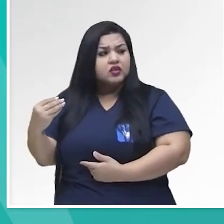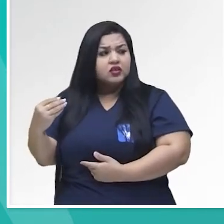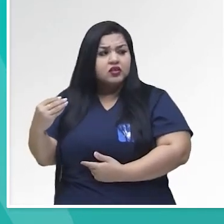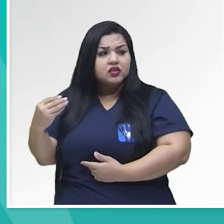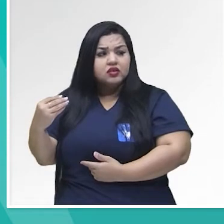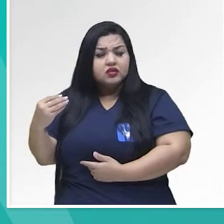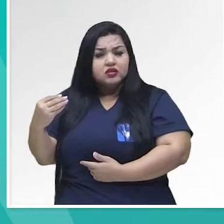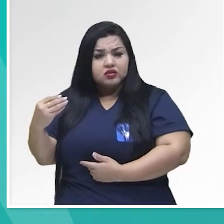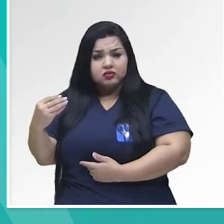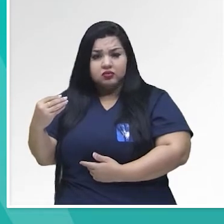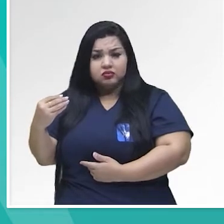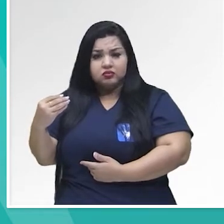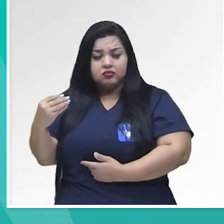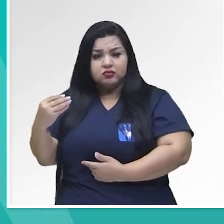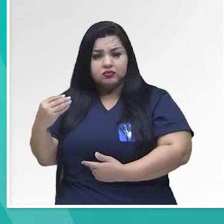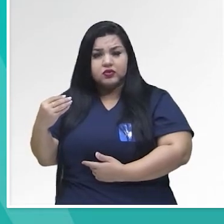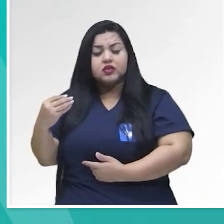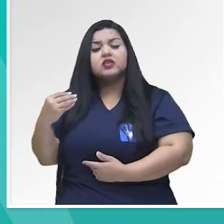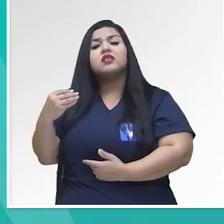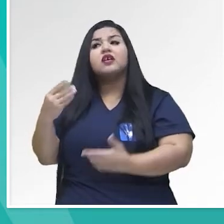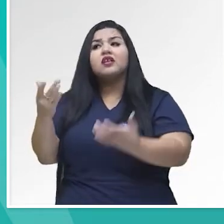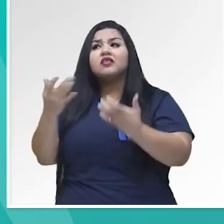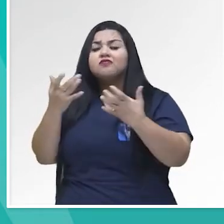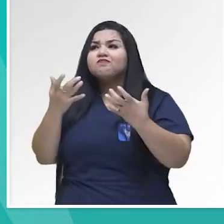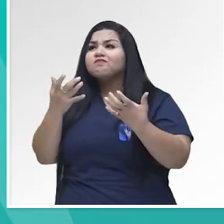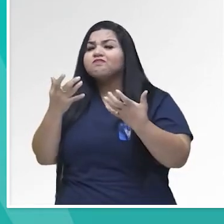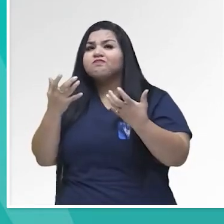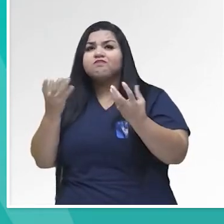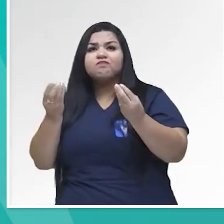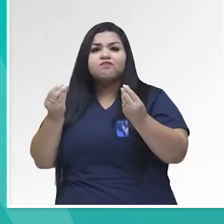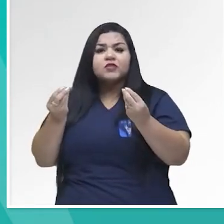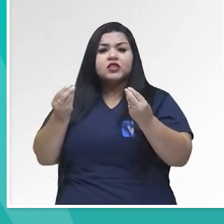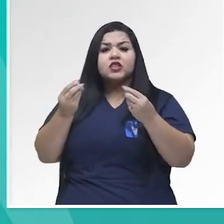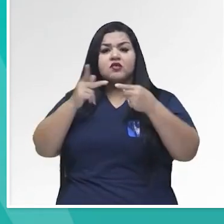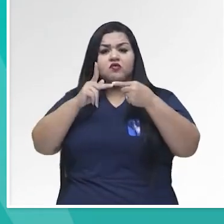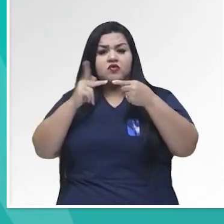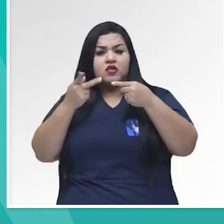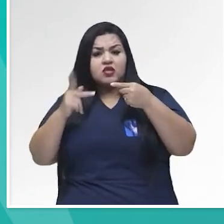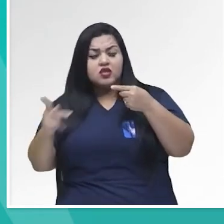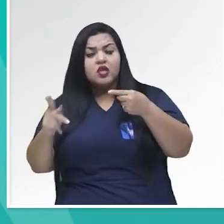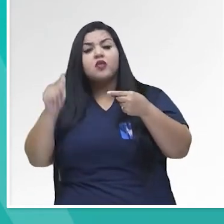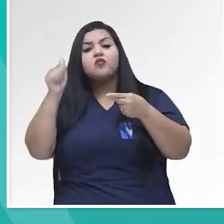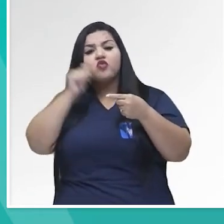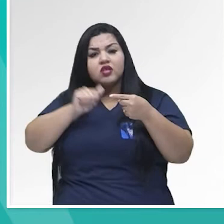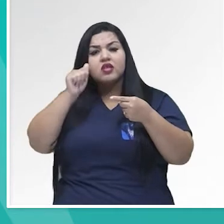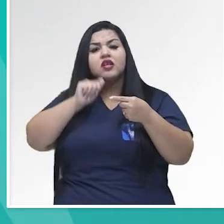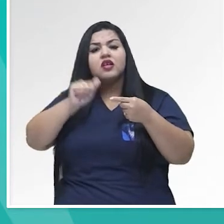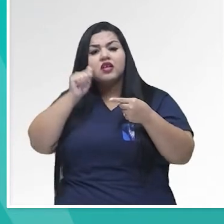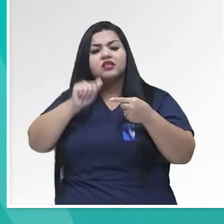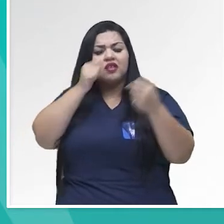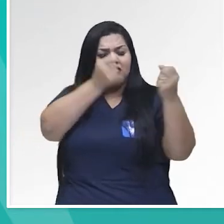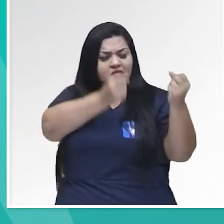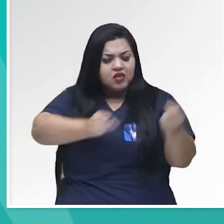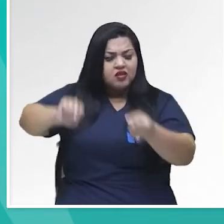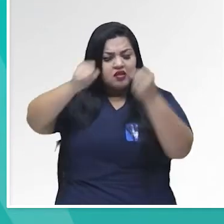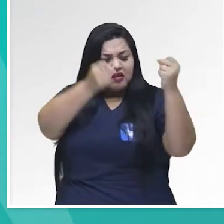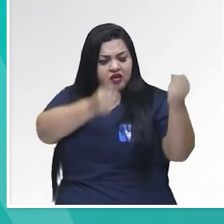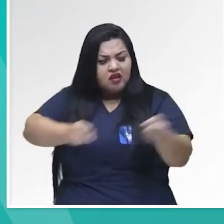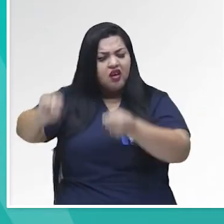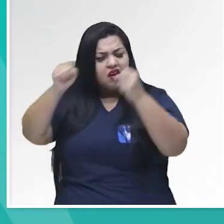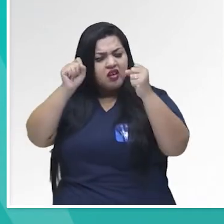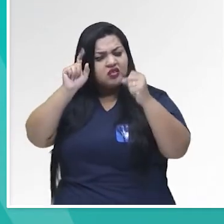E tenta fugir um pouco do paradigma de que a mulher só serve para limpar, para